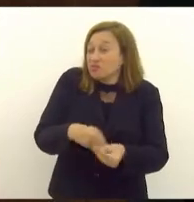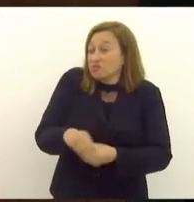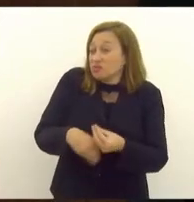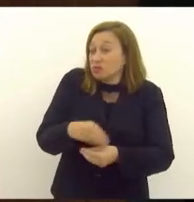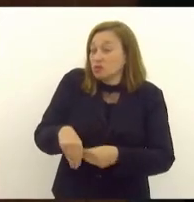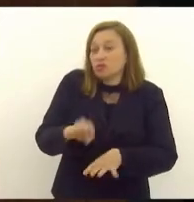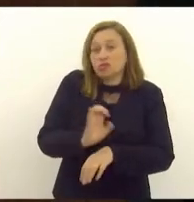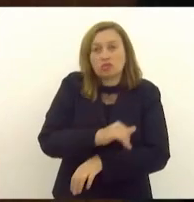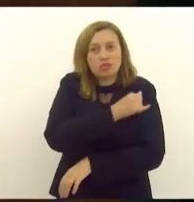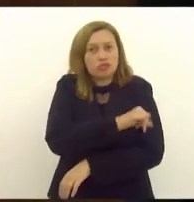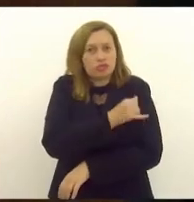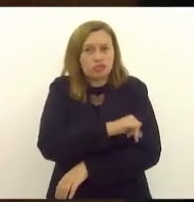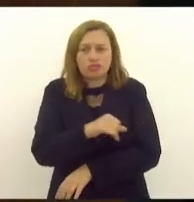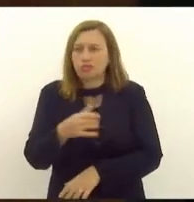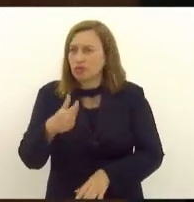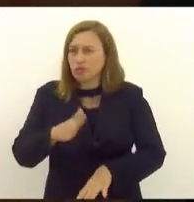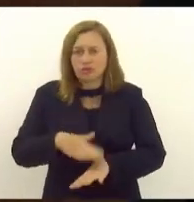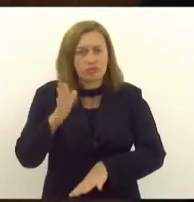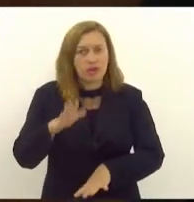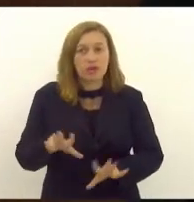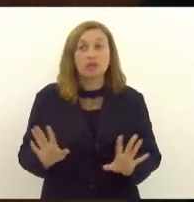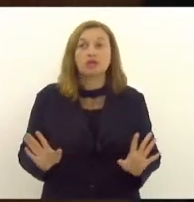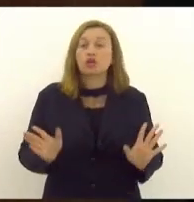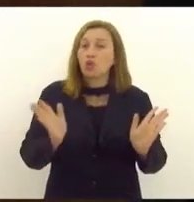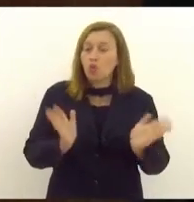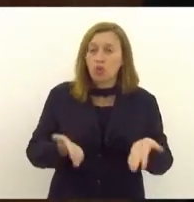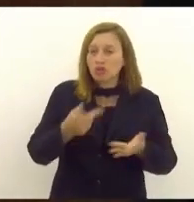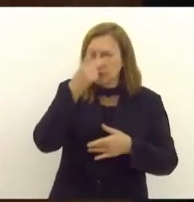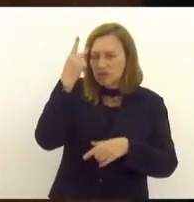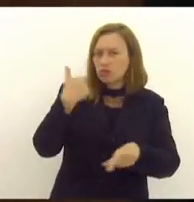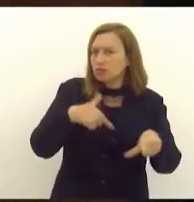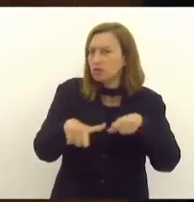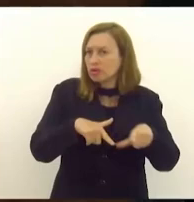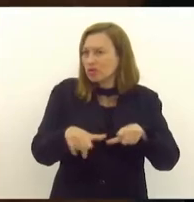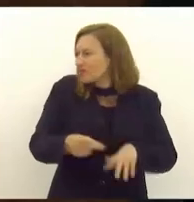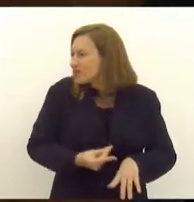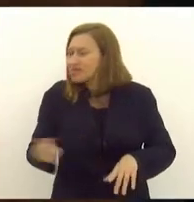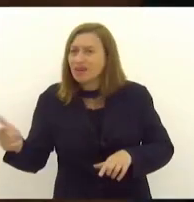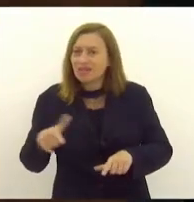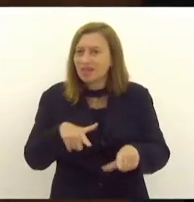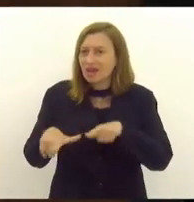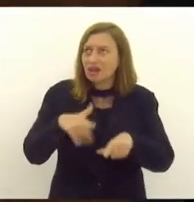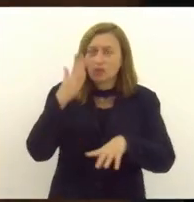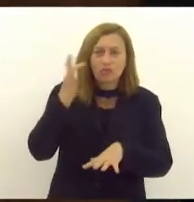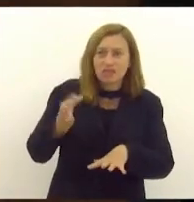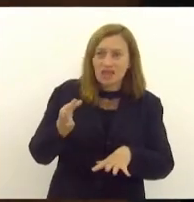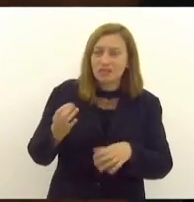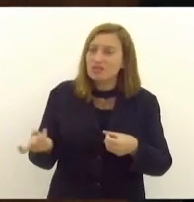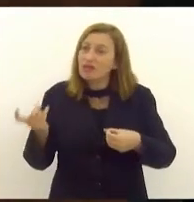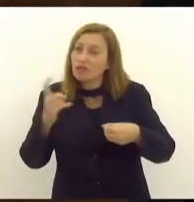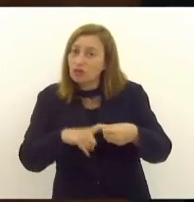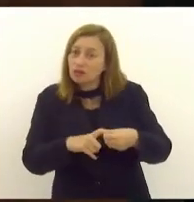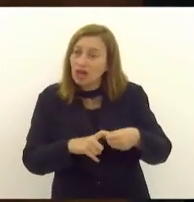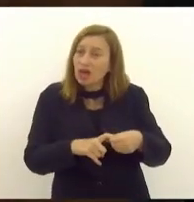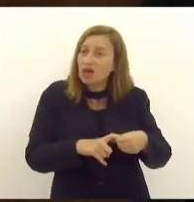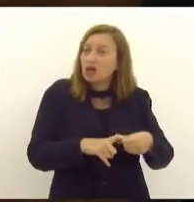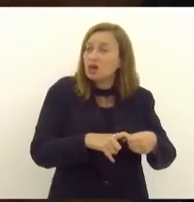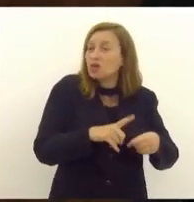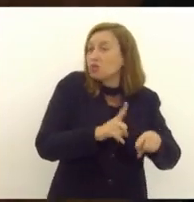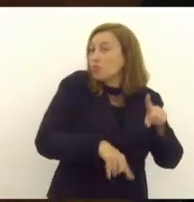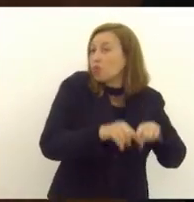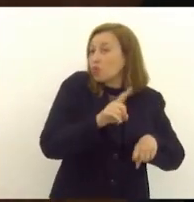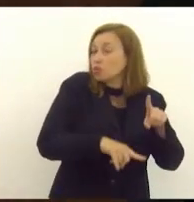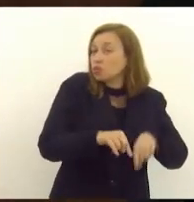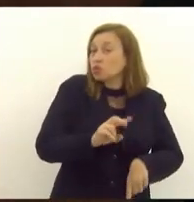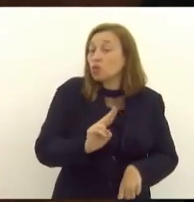está demais e você hoje o trabalhador sai de casa ele não sabe se consegue retornar com a mercadoria ou então